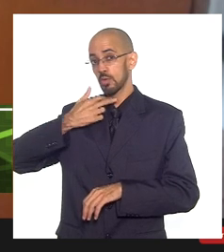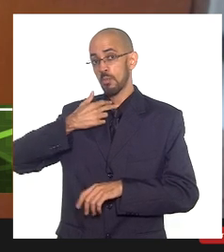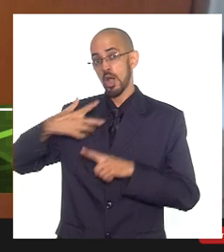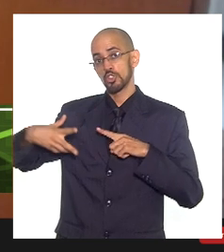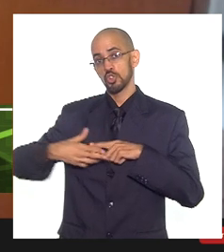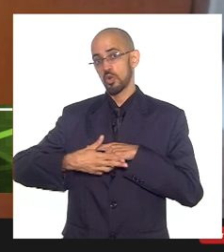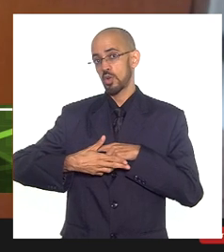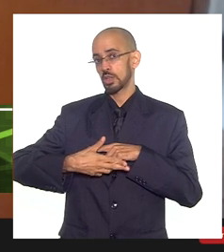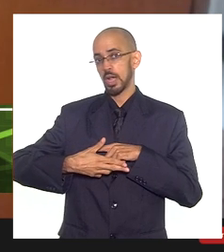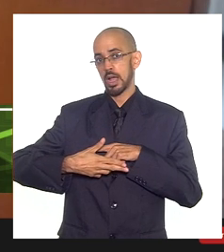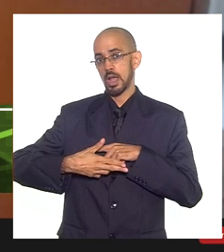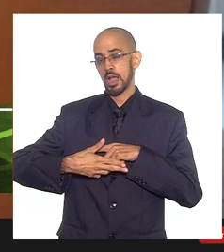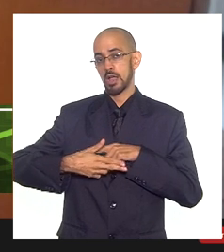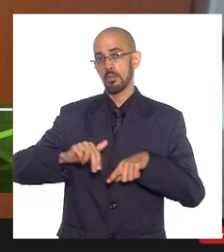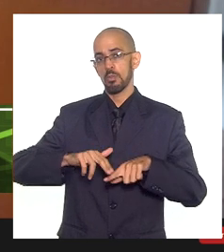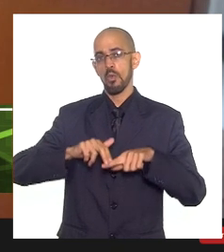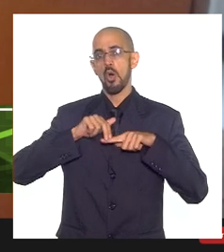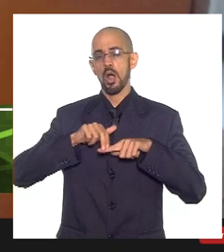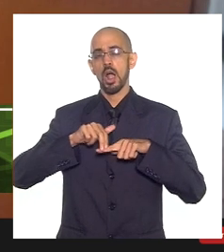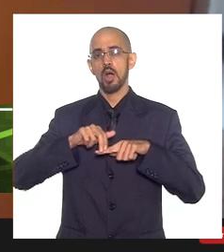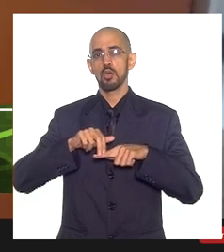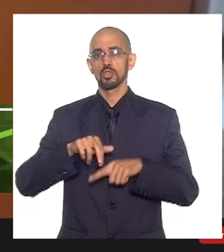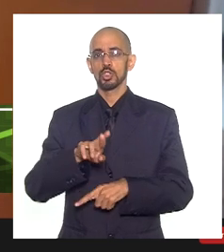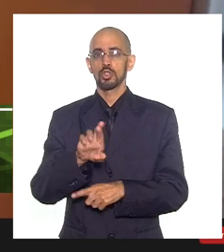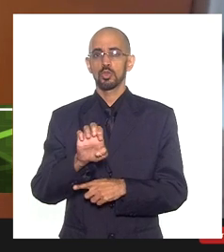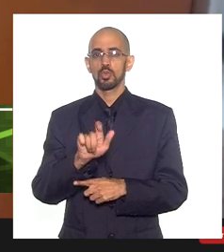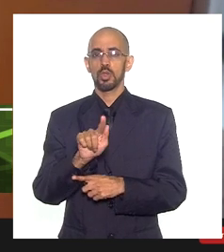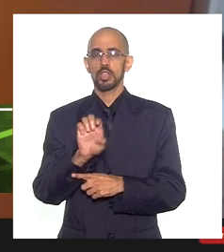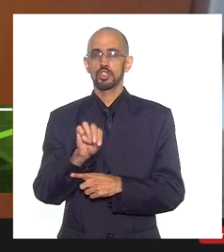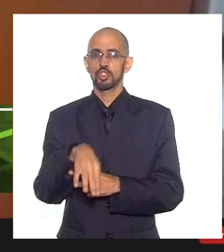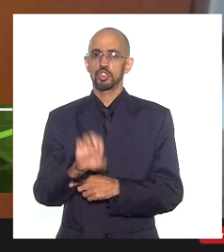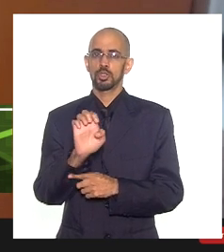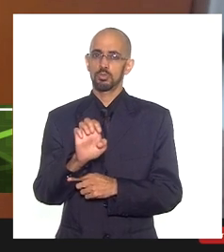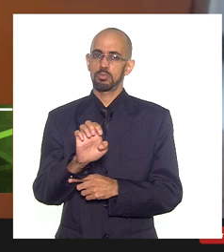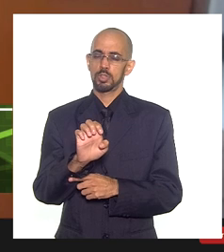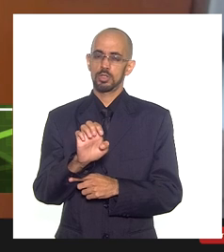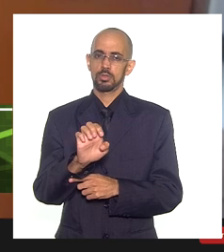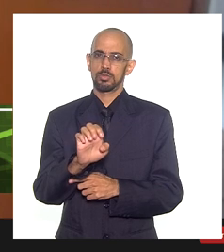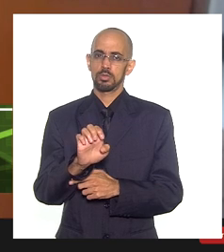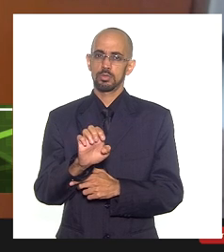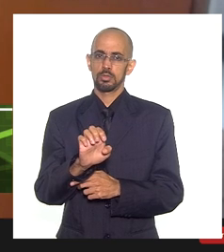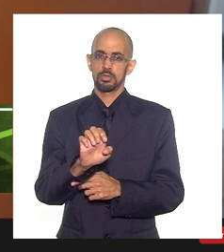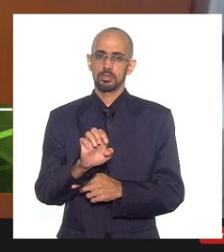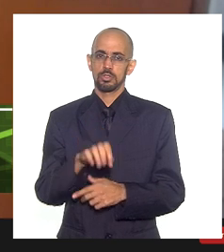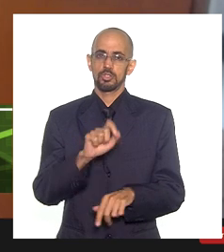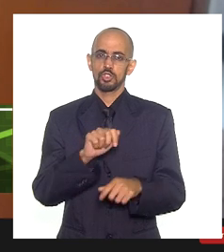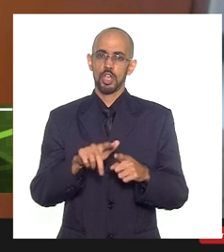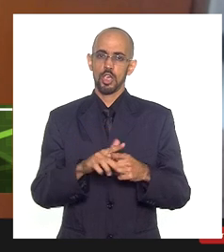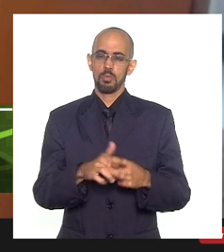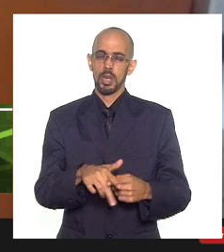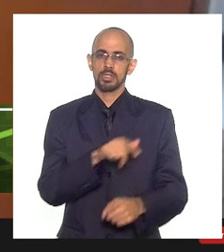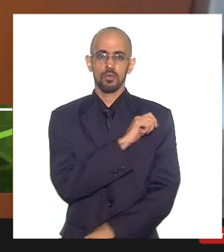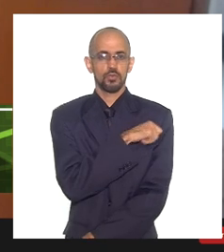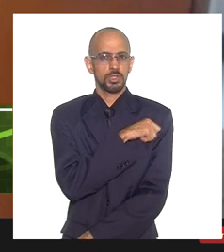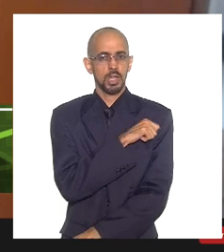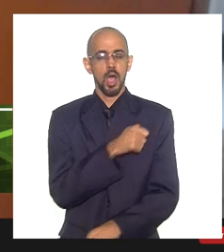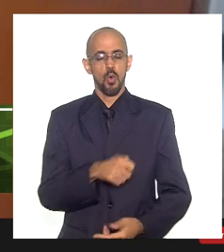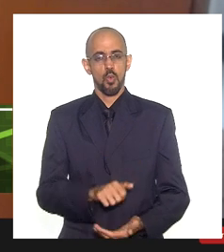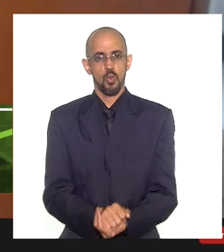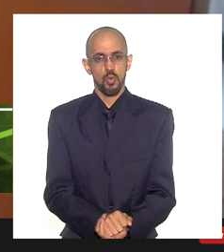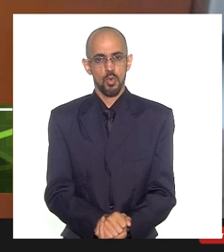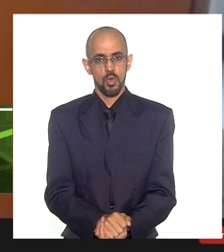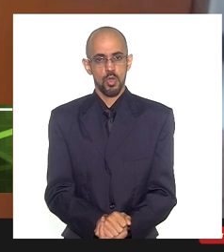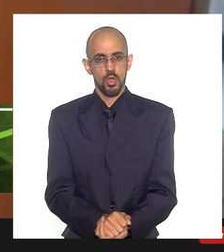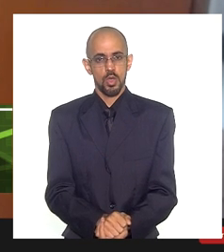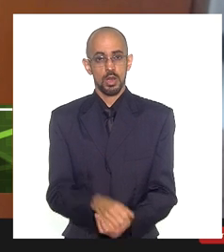feita por pretexto de descumprimento do regime de recuperação fiscal porque na